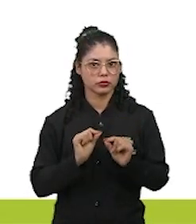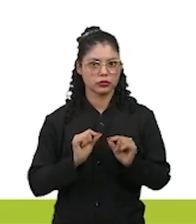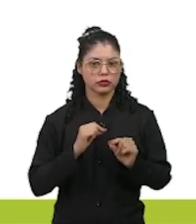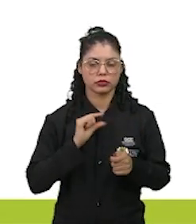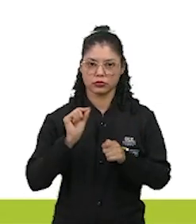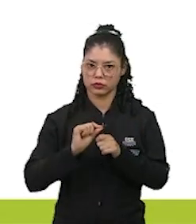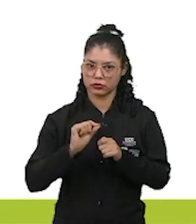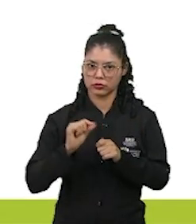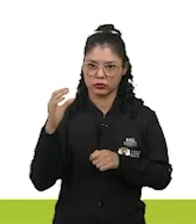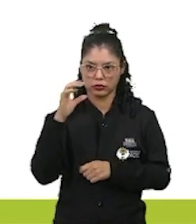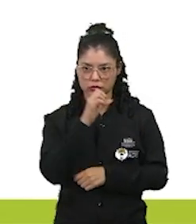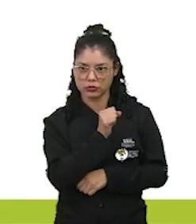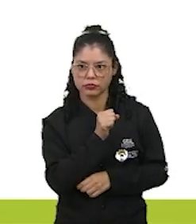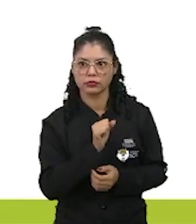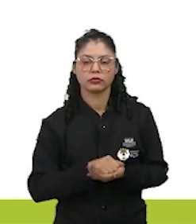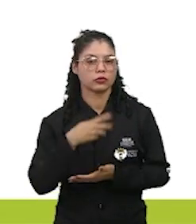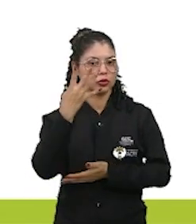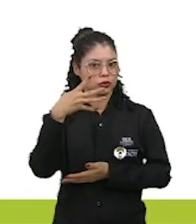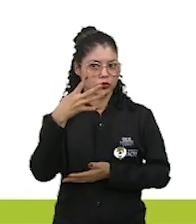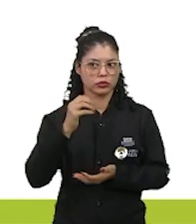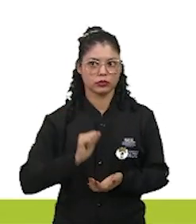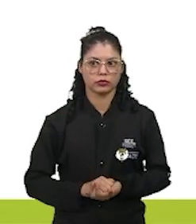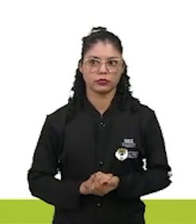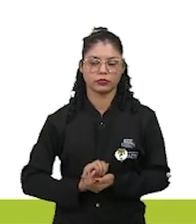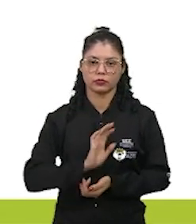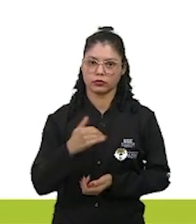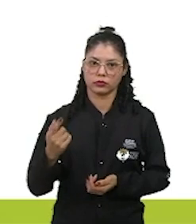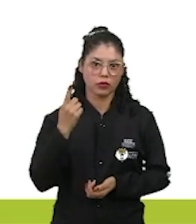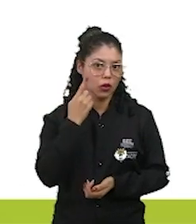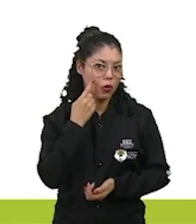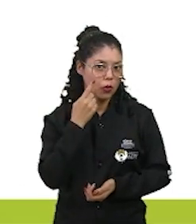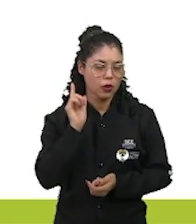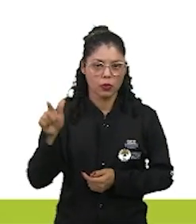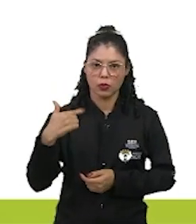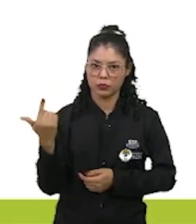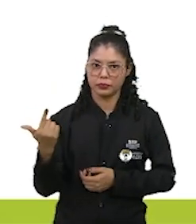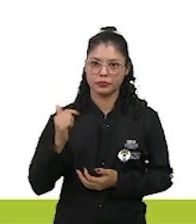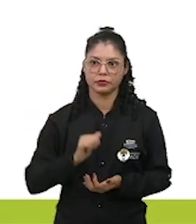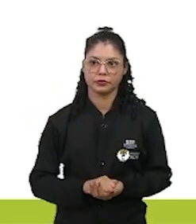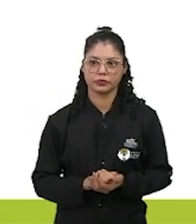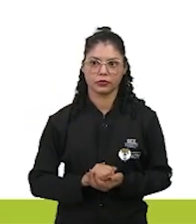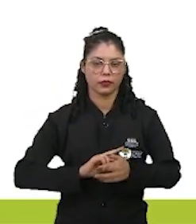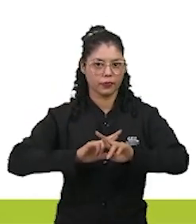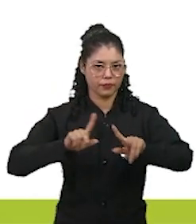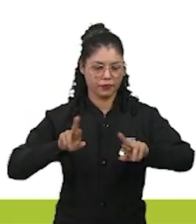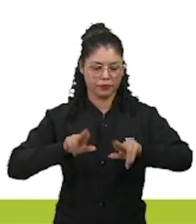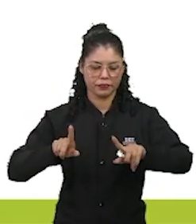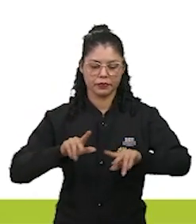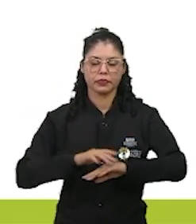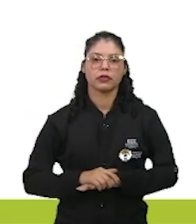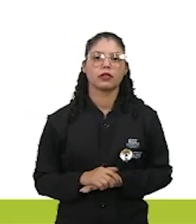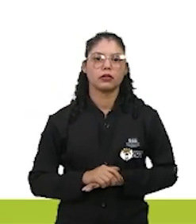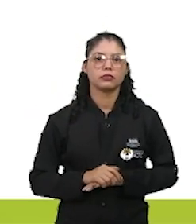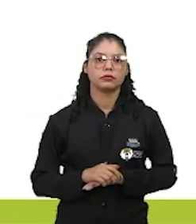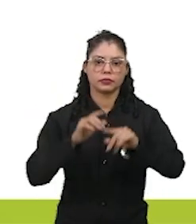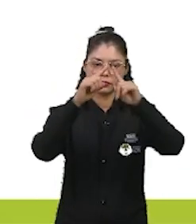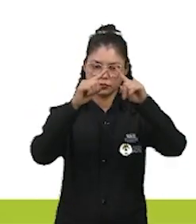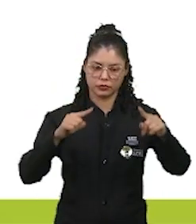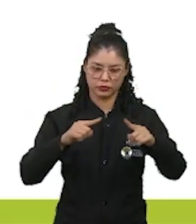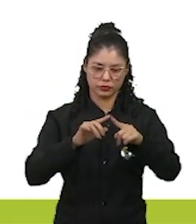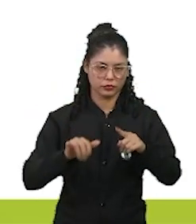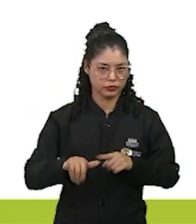fizer aqui rapidinho, ó, ao número 4, né? Quando eu olho para esse outro lado aqui, ó, que é a variação de